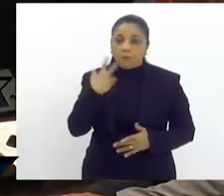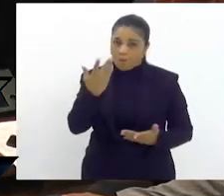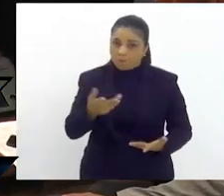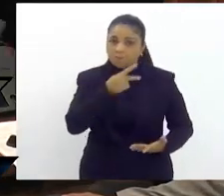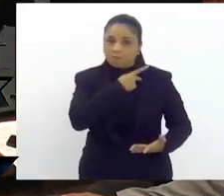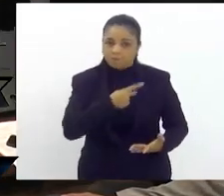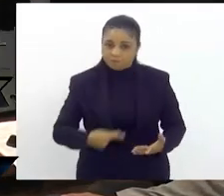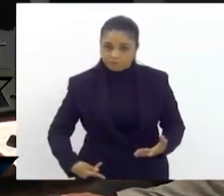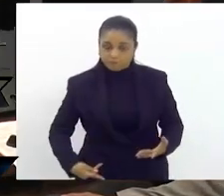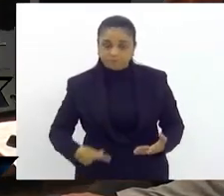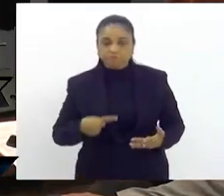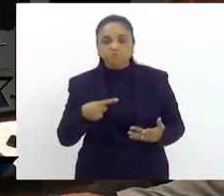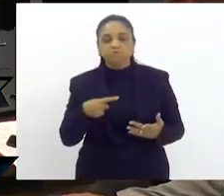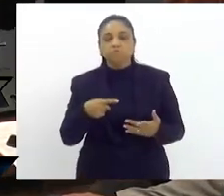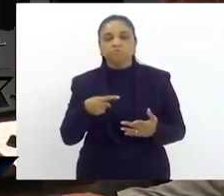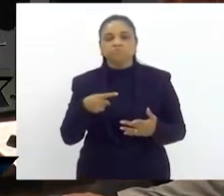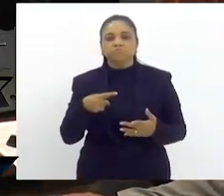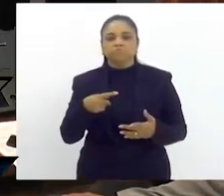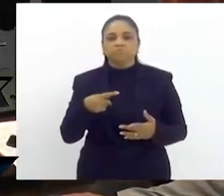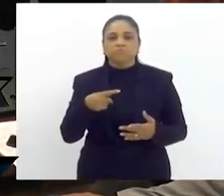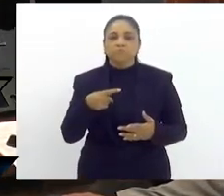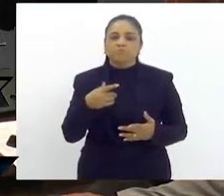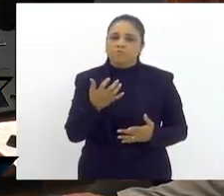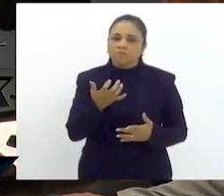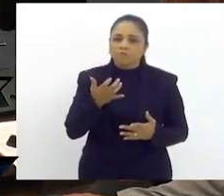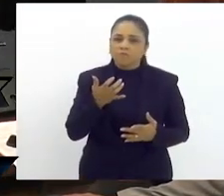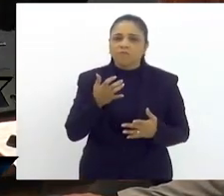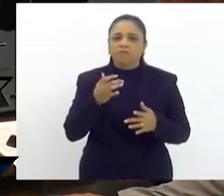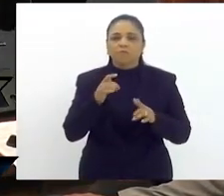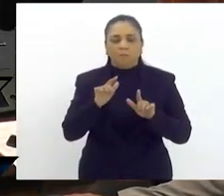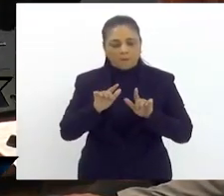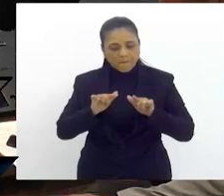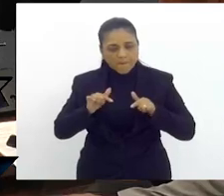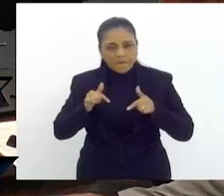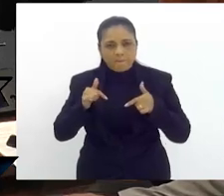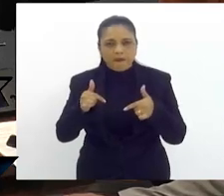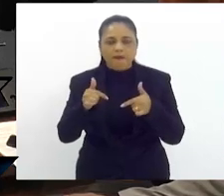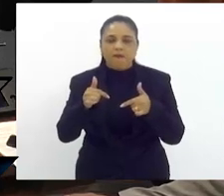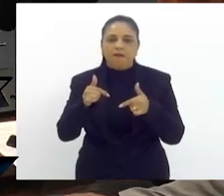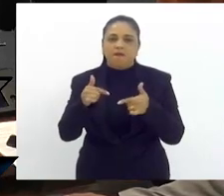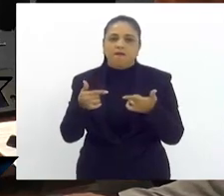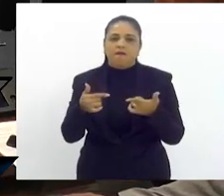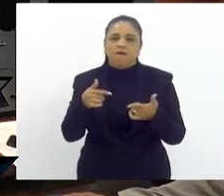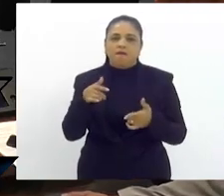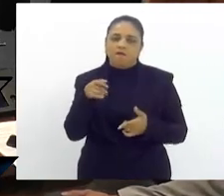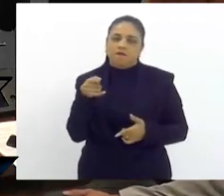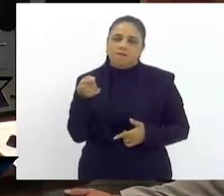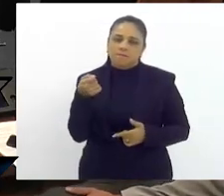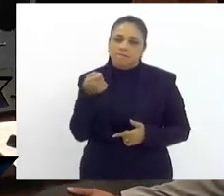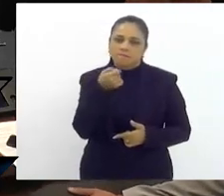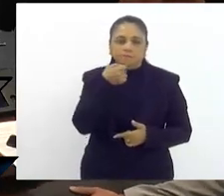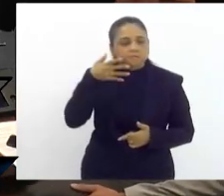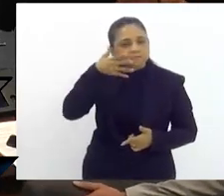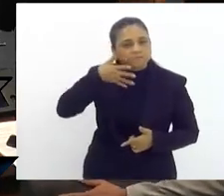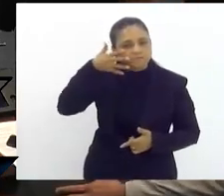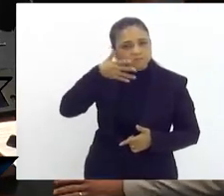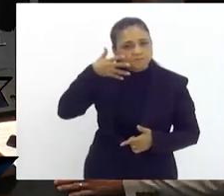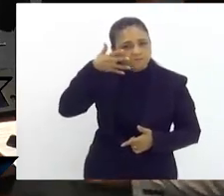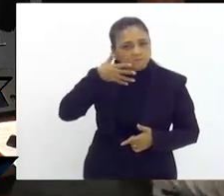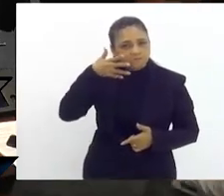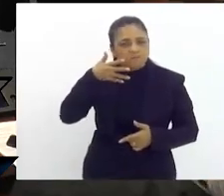eu queria também poder me manifestar em relação não